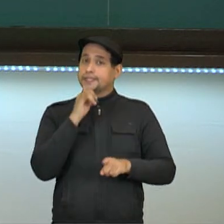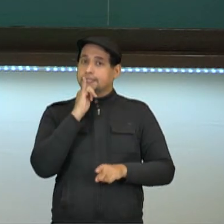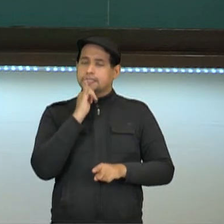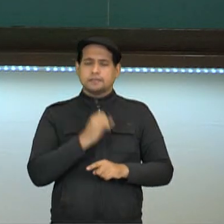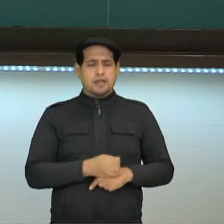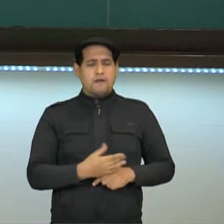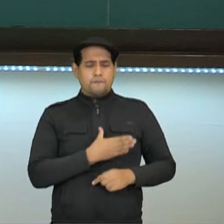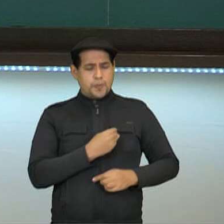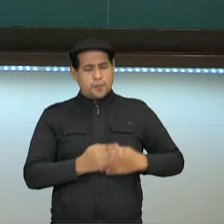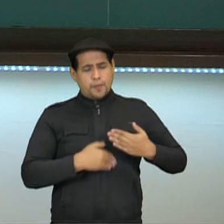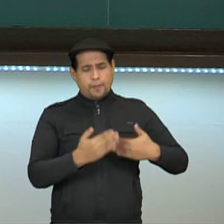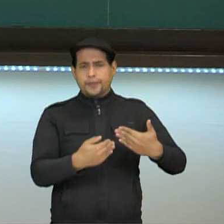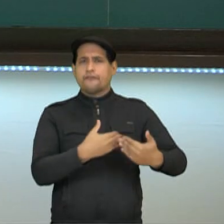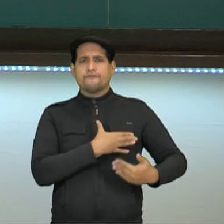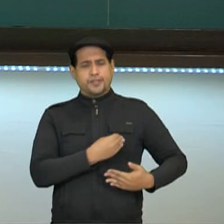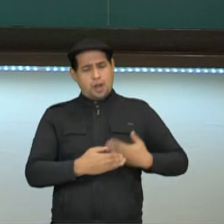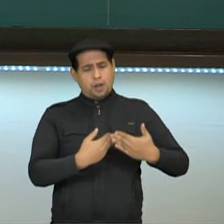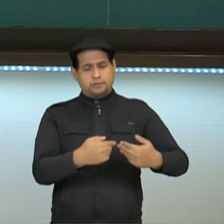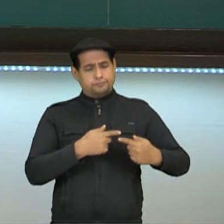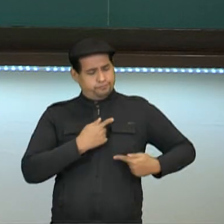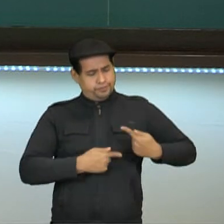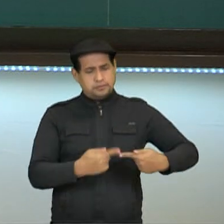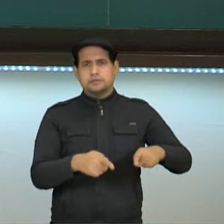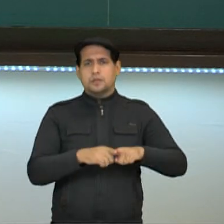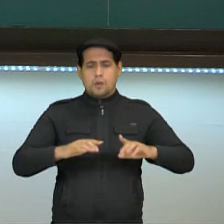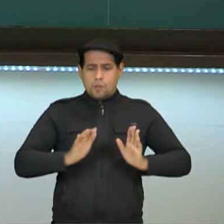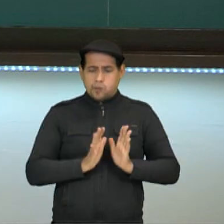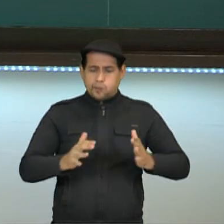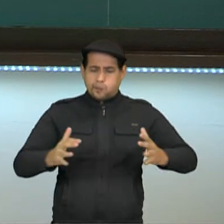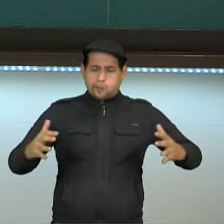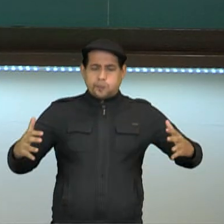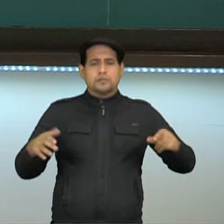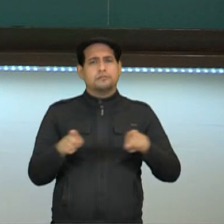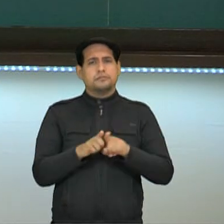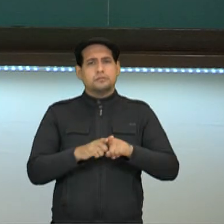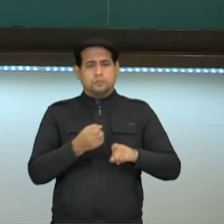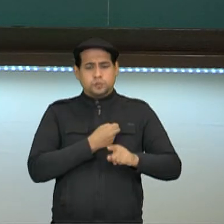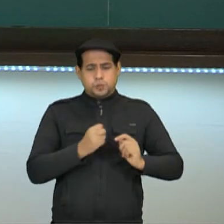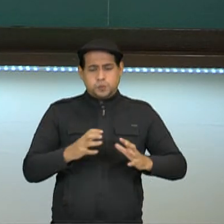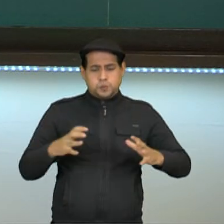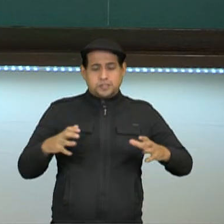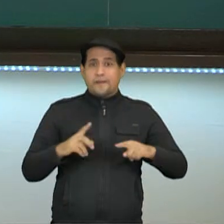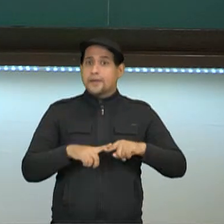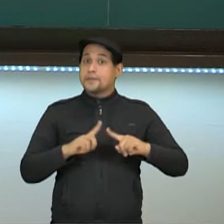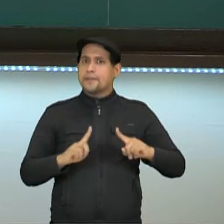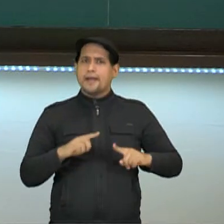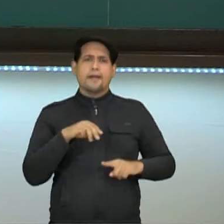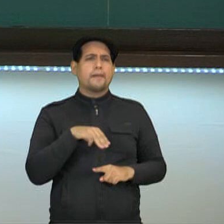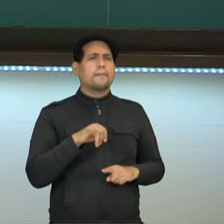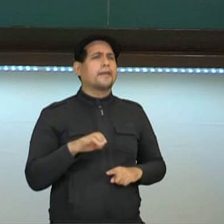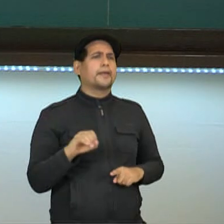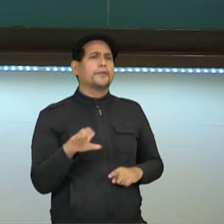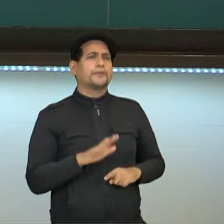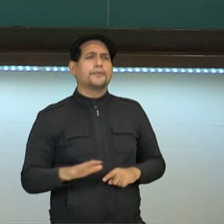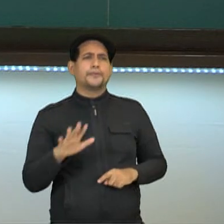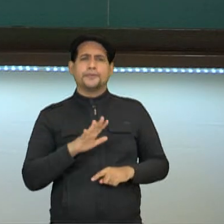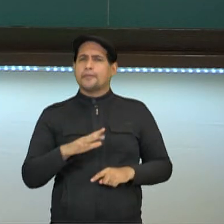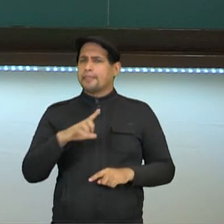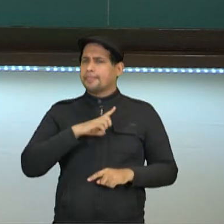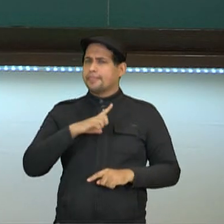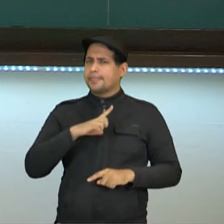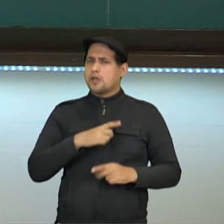se reproduzindo, deixando novos descendentes, a população está aumentando de tamanho, maior número de indivíduos, mas e o meio? Será que esse meio